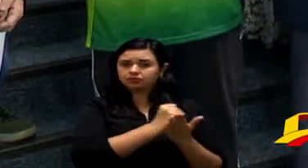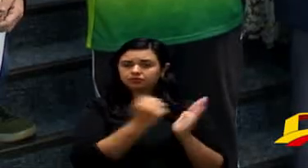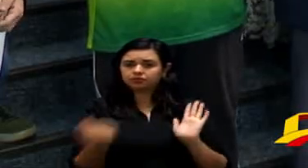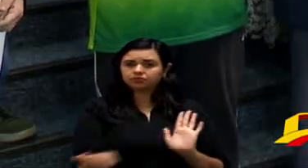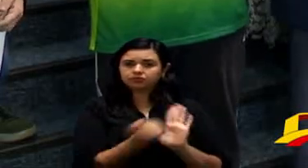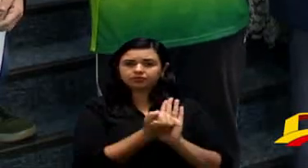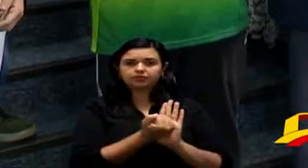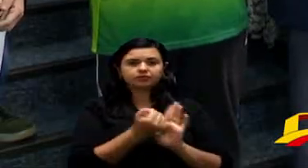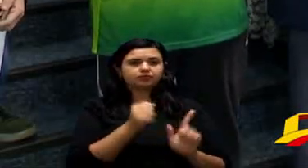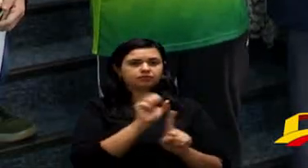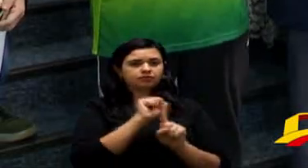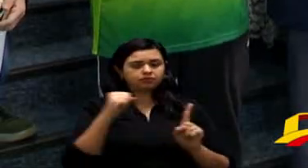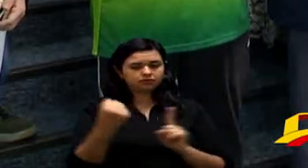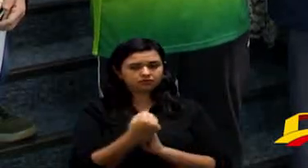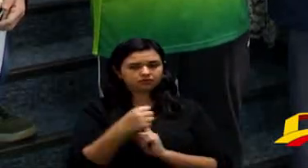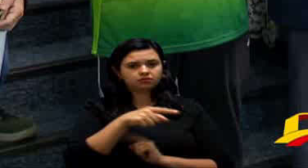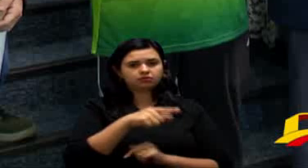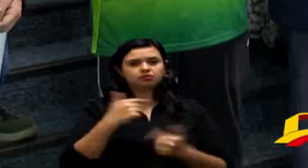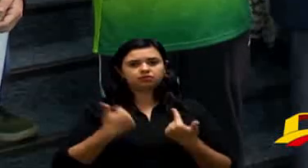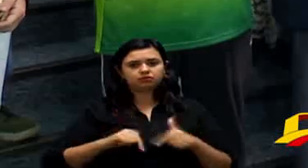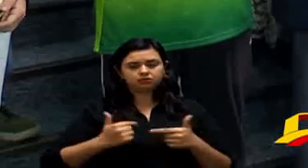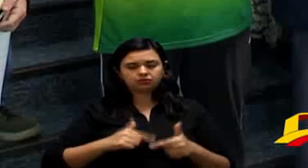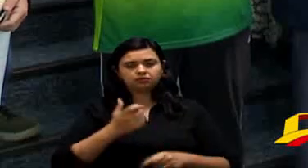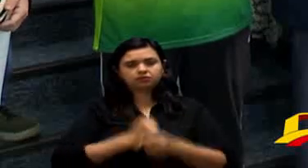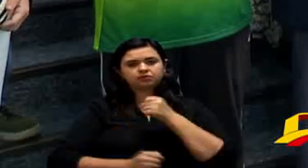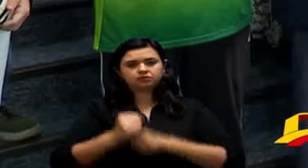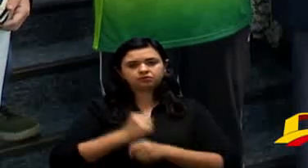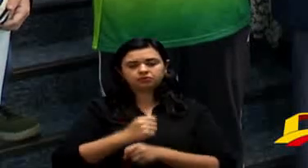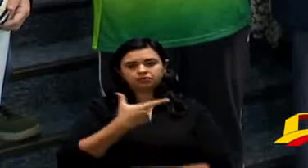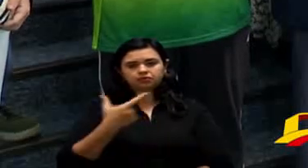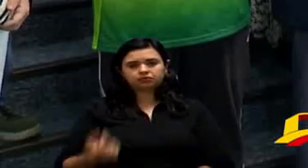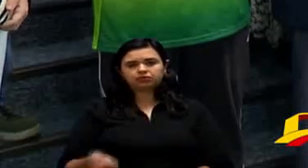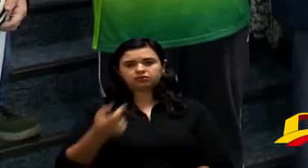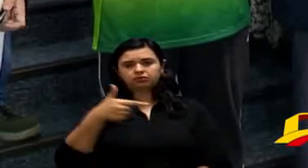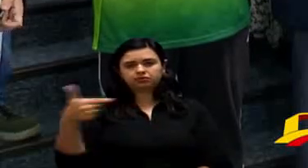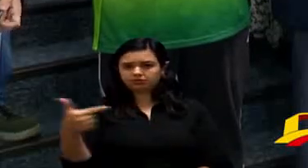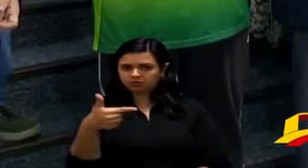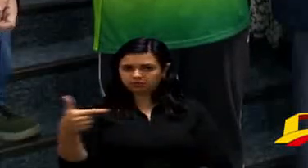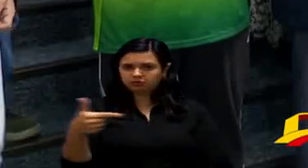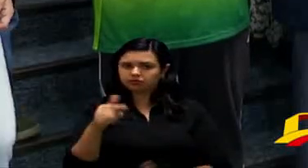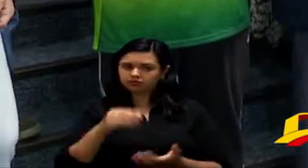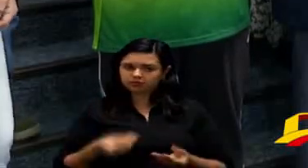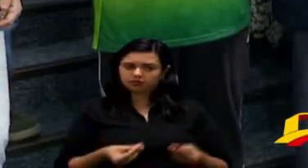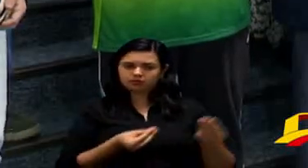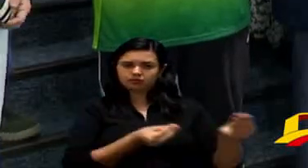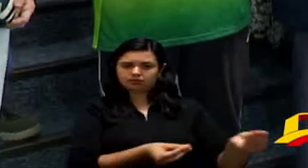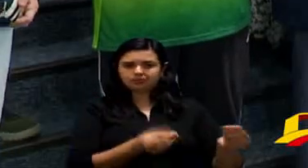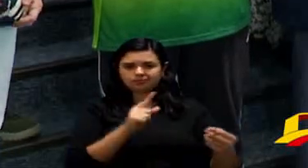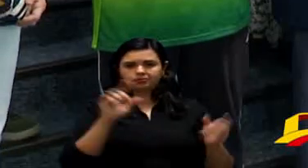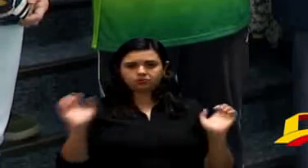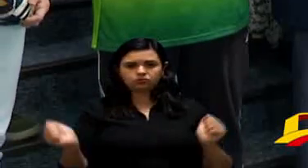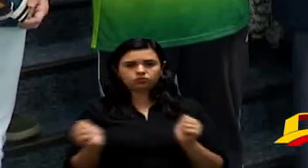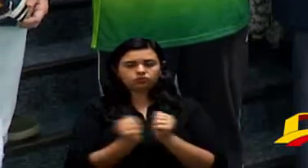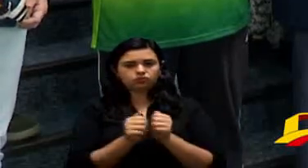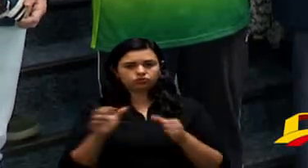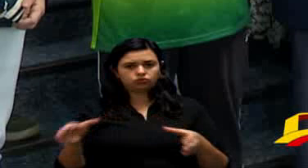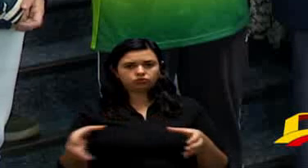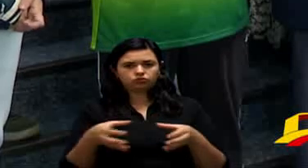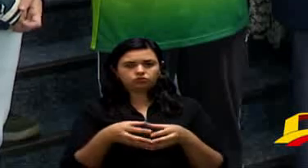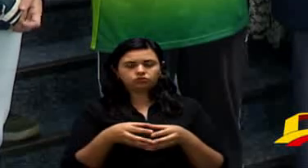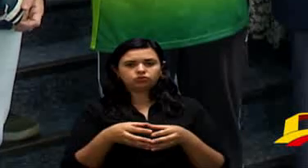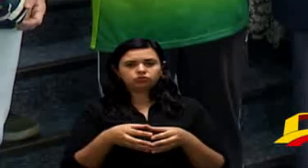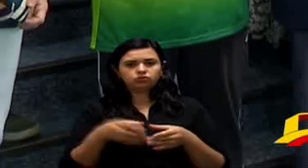do exercício de 2022 receberam e eu pude participar assim como outros vereadores vereadores